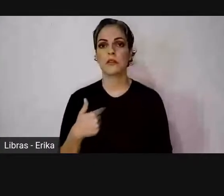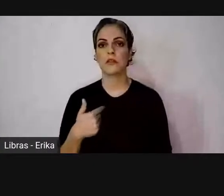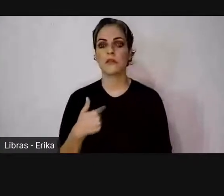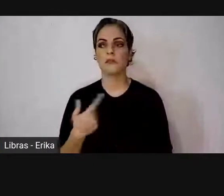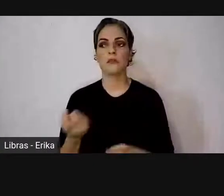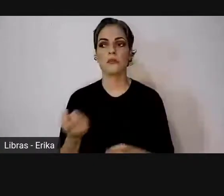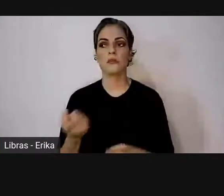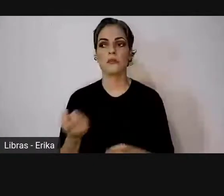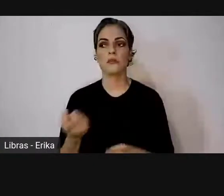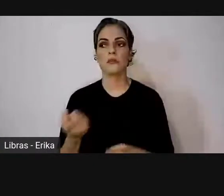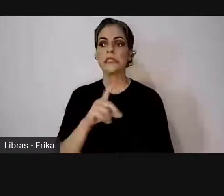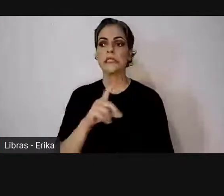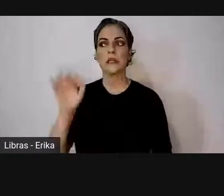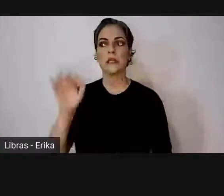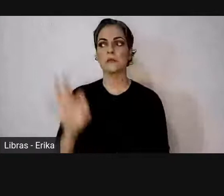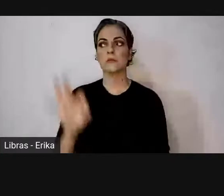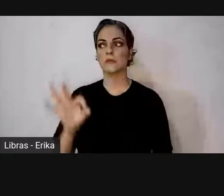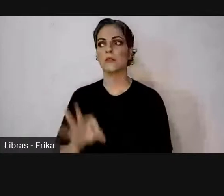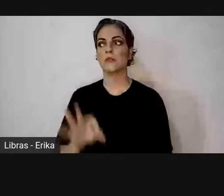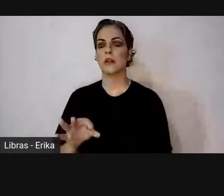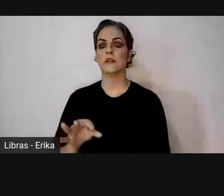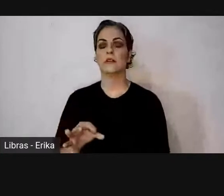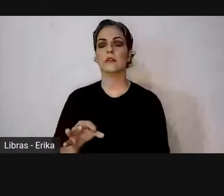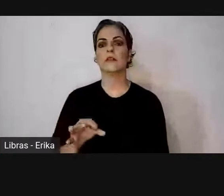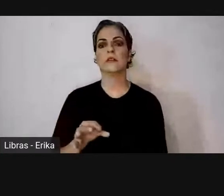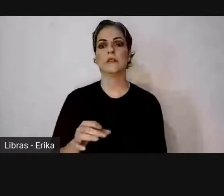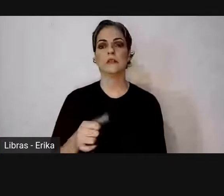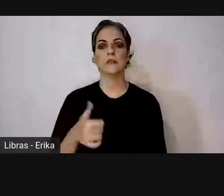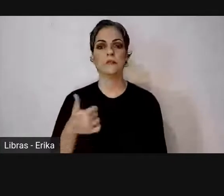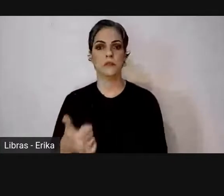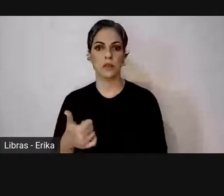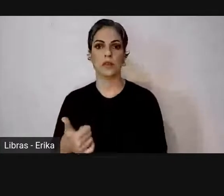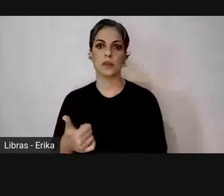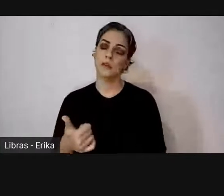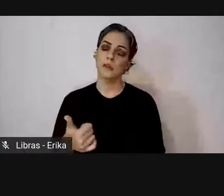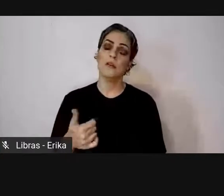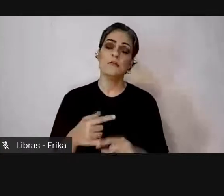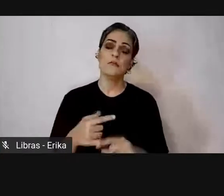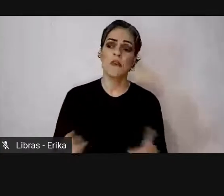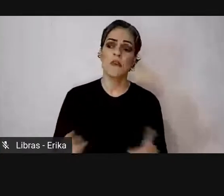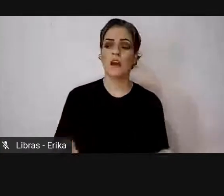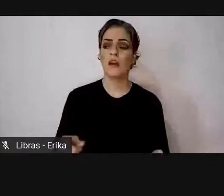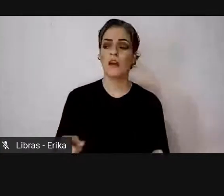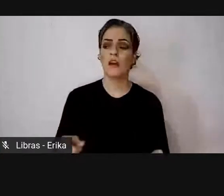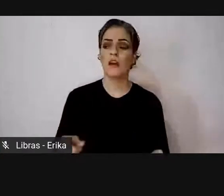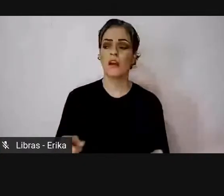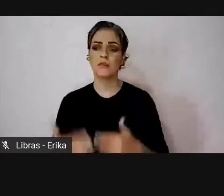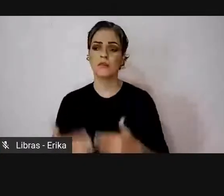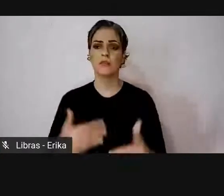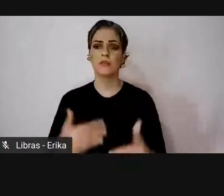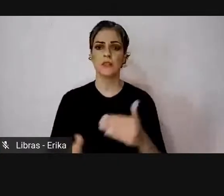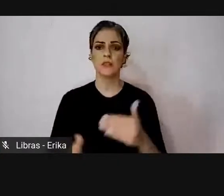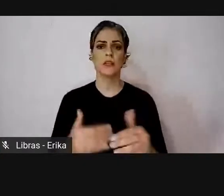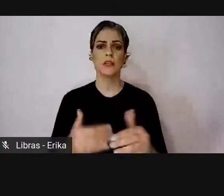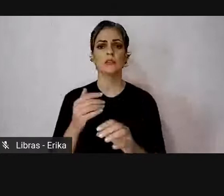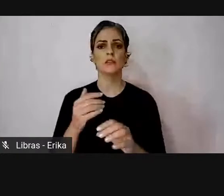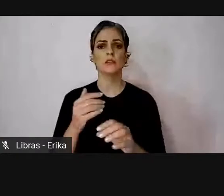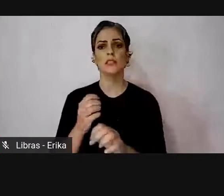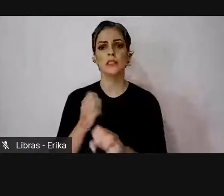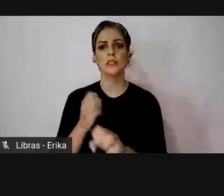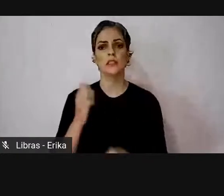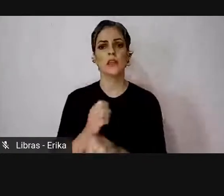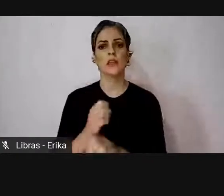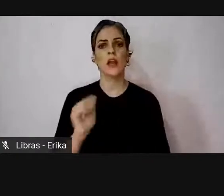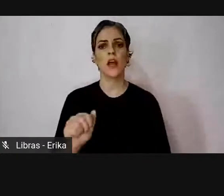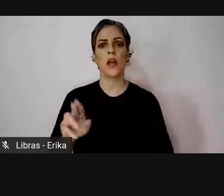e então eu entrei na área de engenharia de automação na UNB. Ora, uma